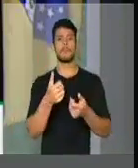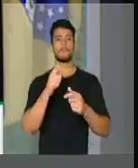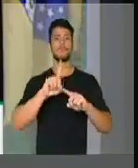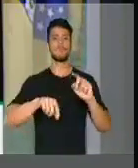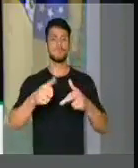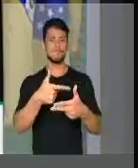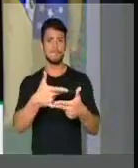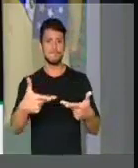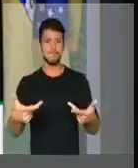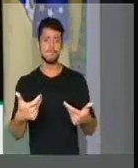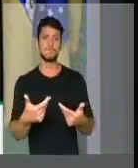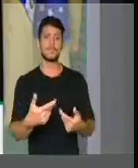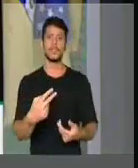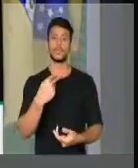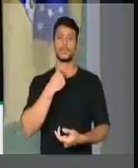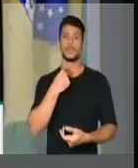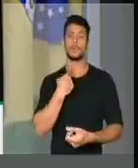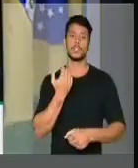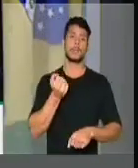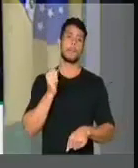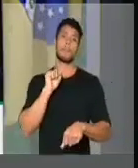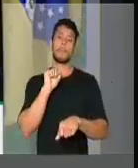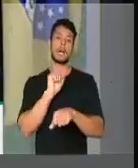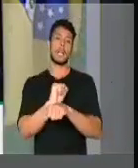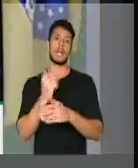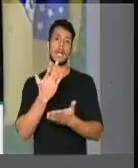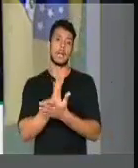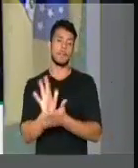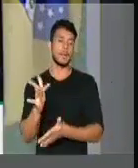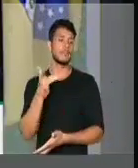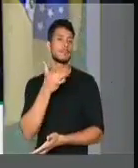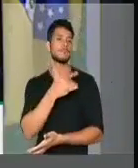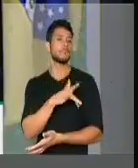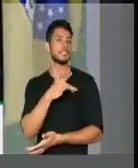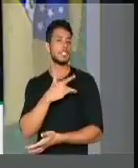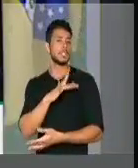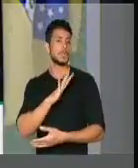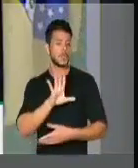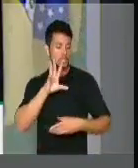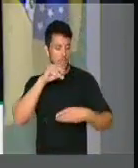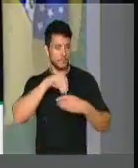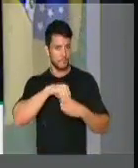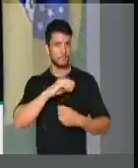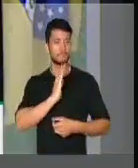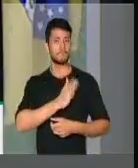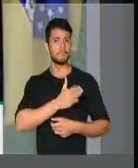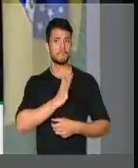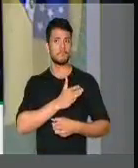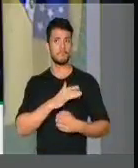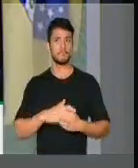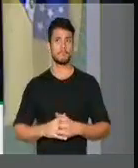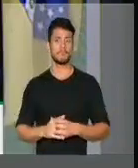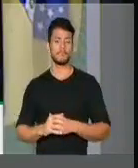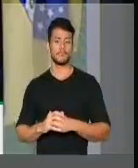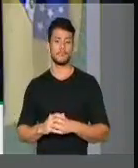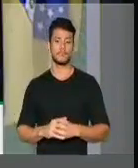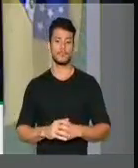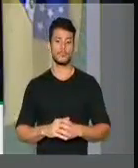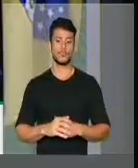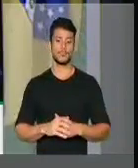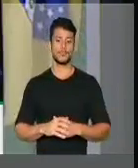deixe que a misericórdia se embute em seu coração, se embote em seu coração.